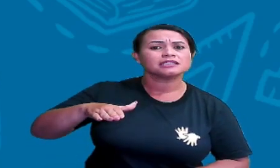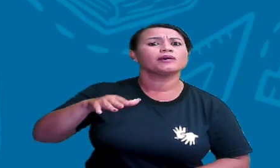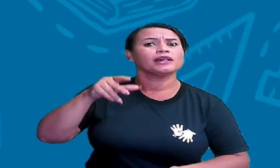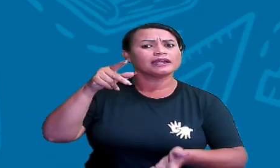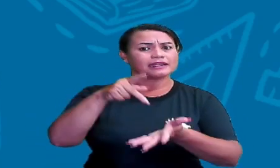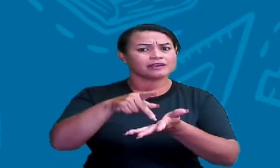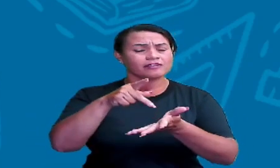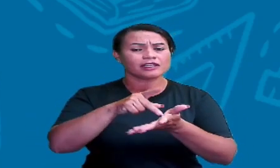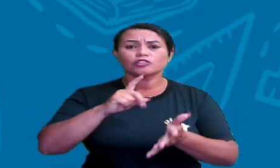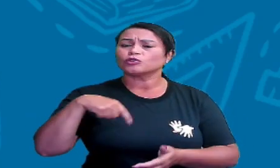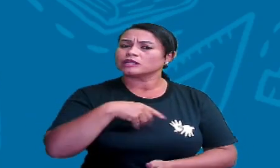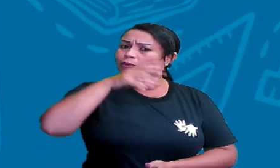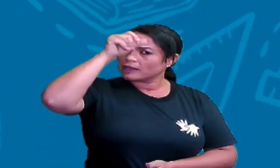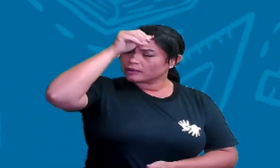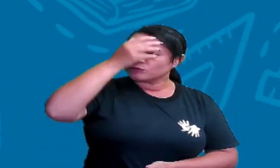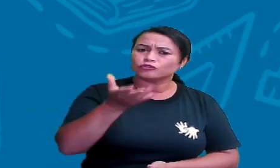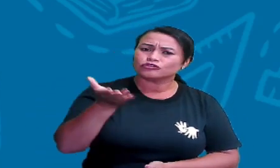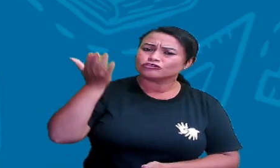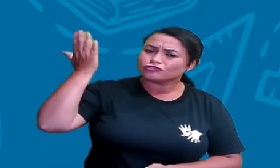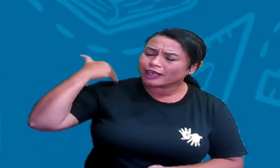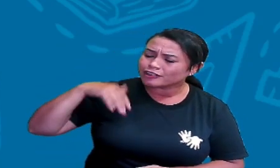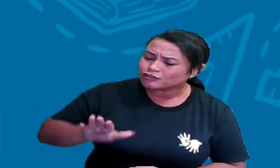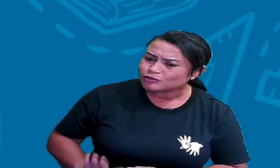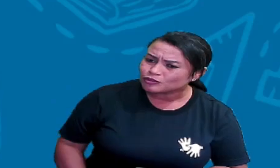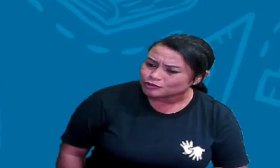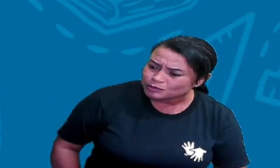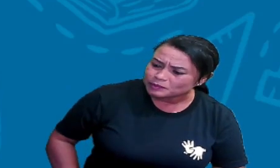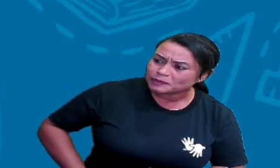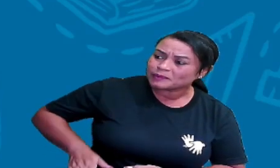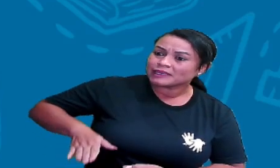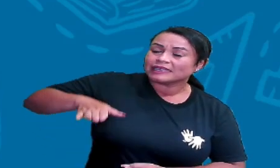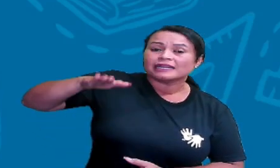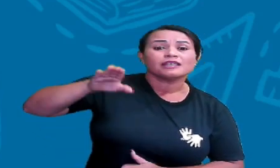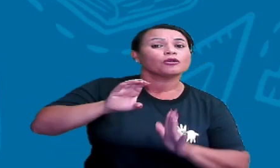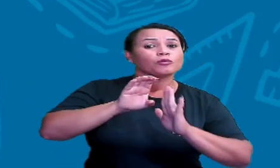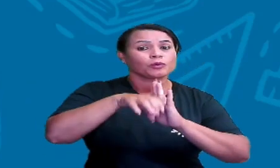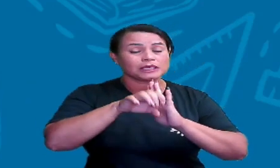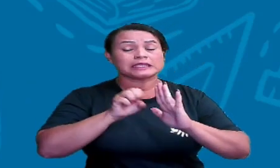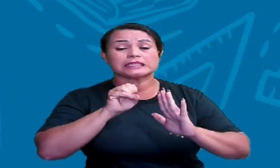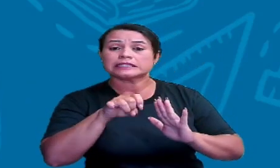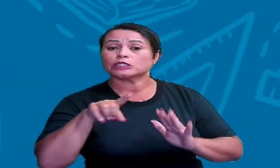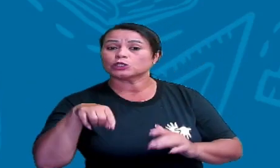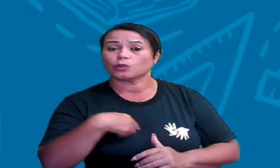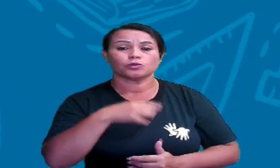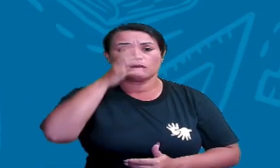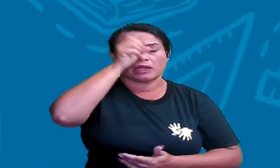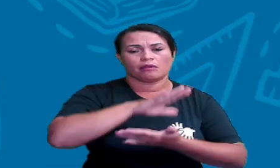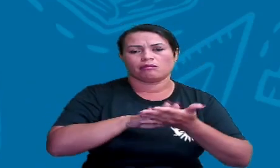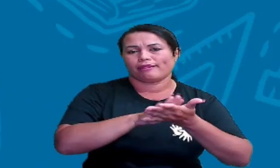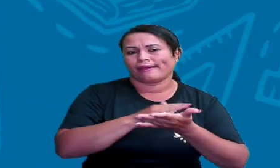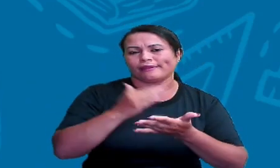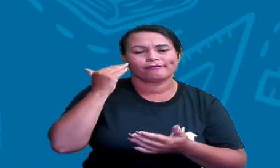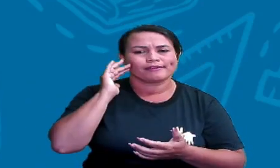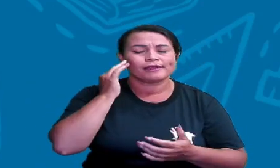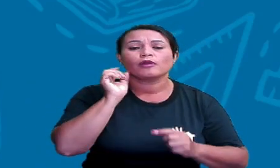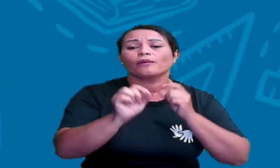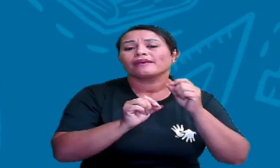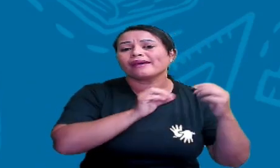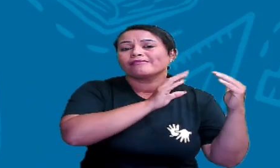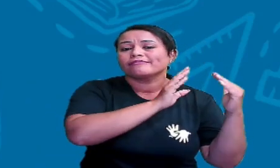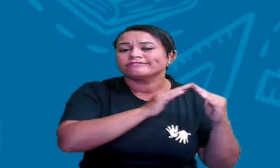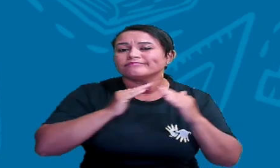aprende desde pequeno. Então, se a gente não aprende esses conceitos, a gente não vai entender o que é vizinhança, o que